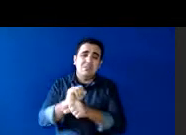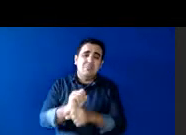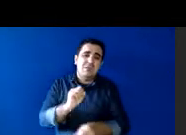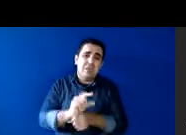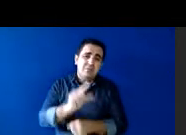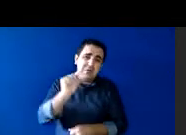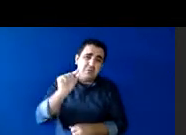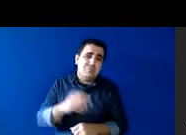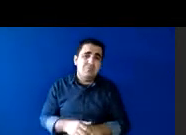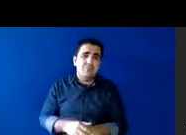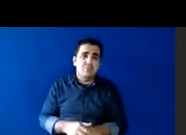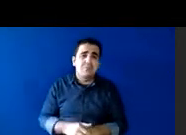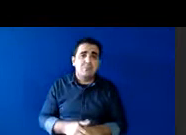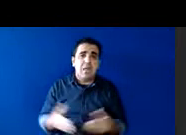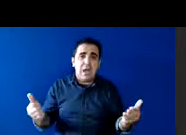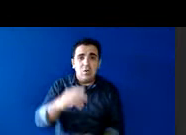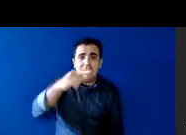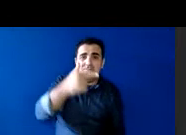Tá?